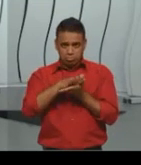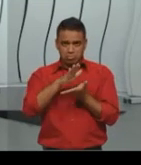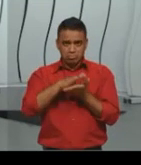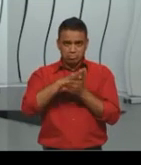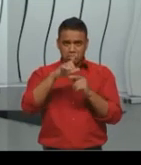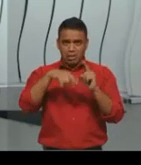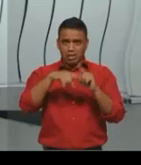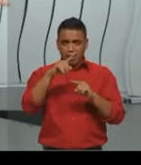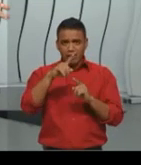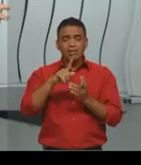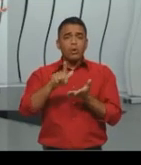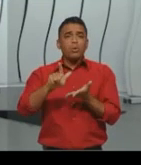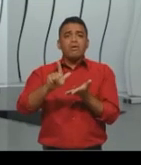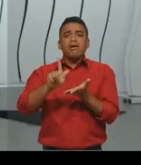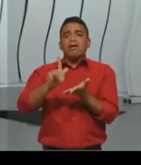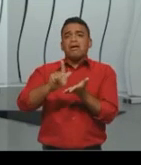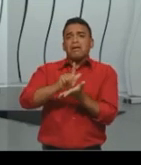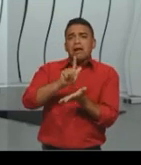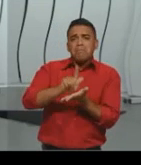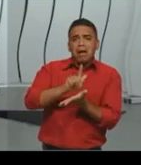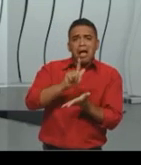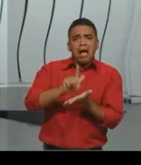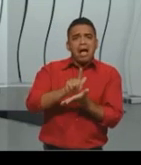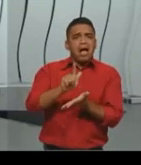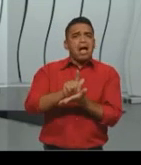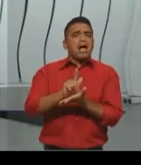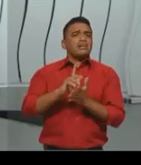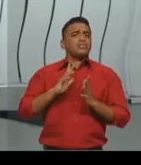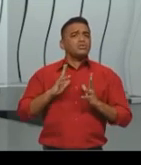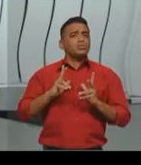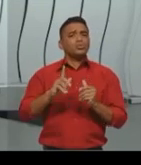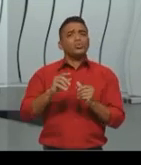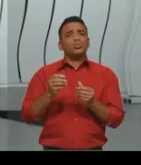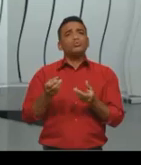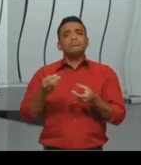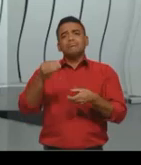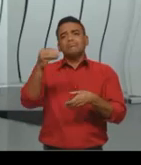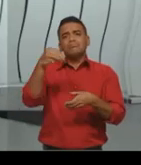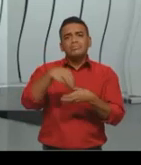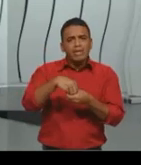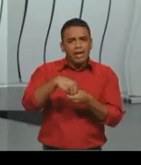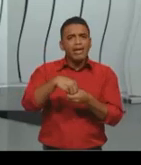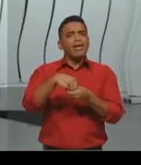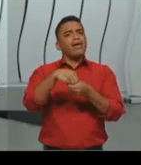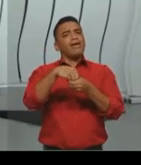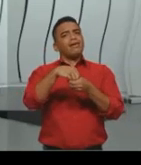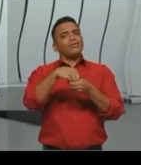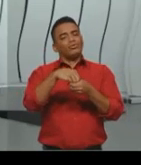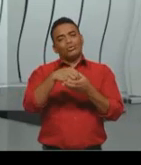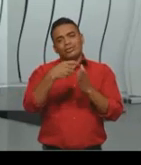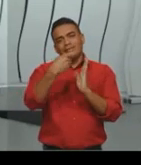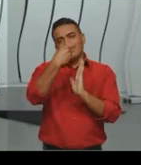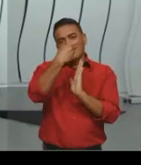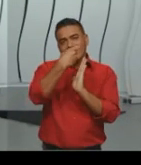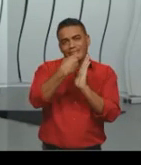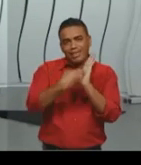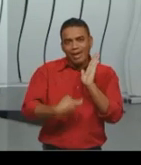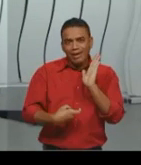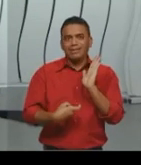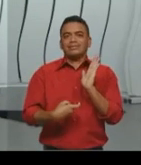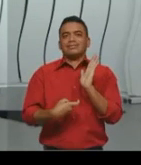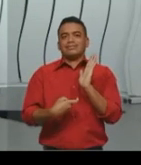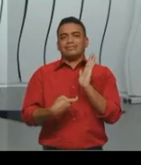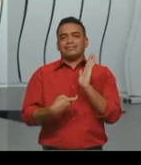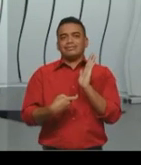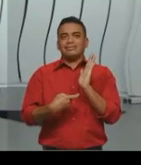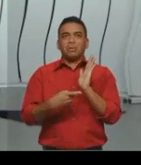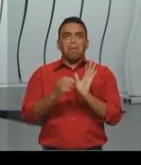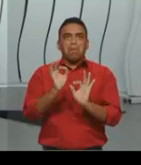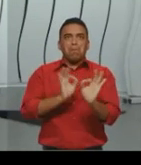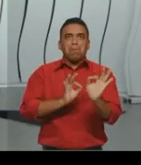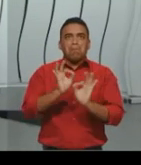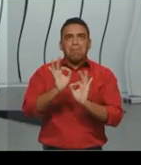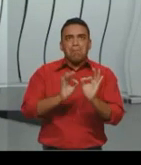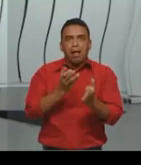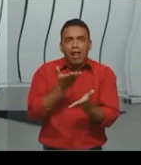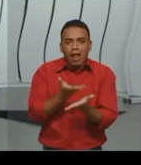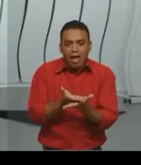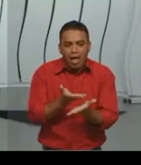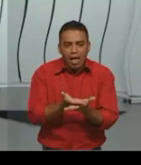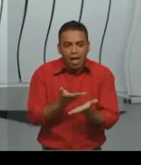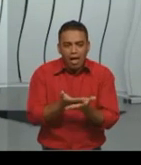a gramática, tudo tem a ver com tudo. Então é difícil você preparar uma aula que não tem a ver,